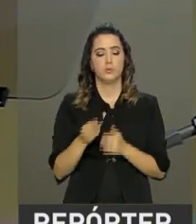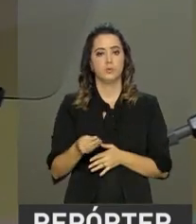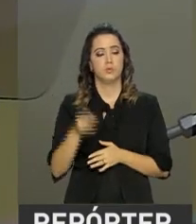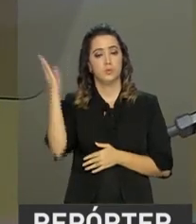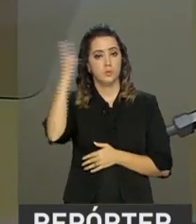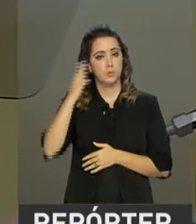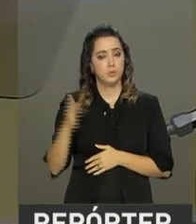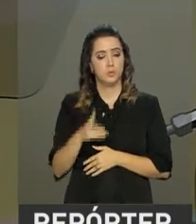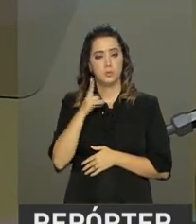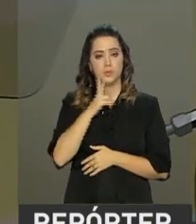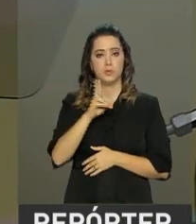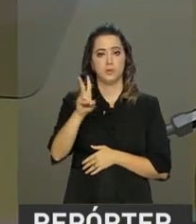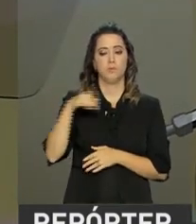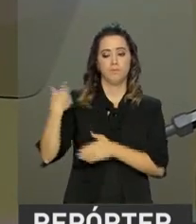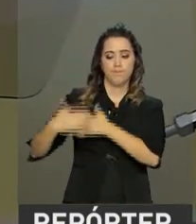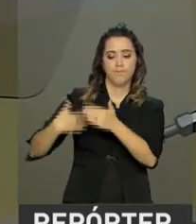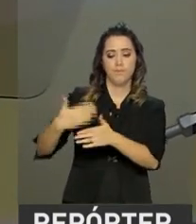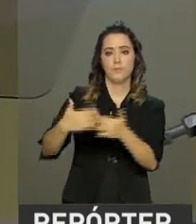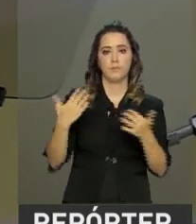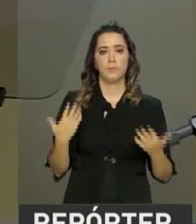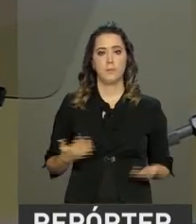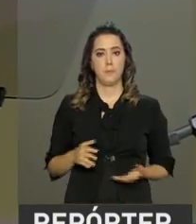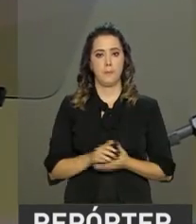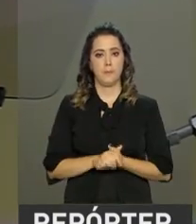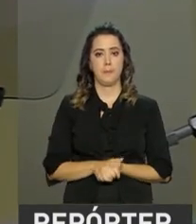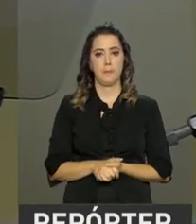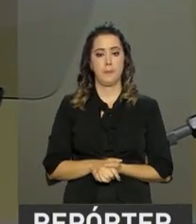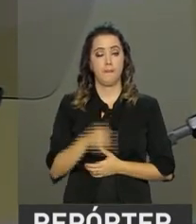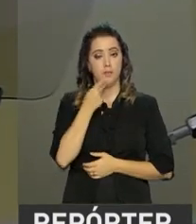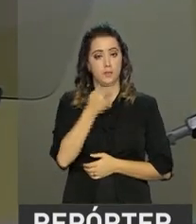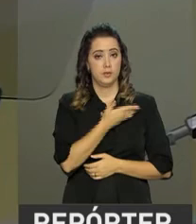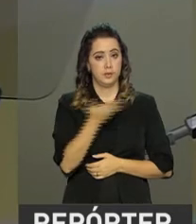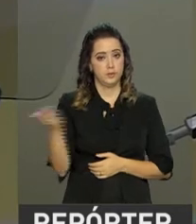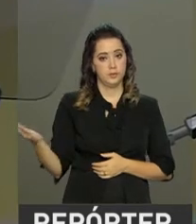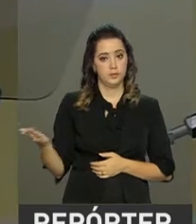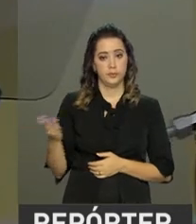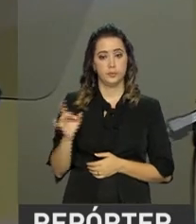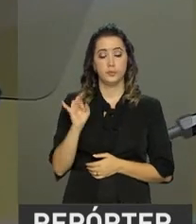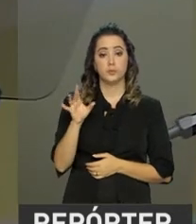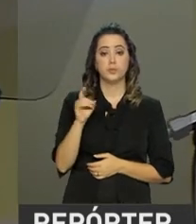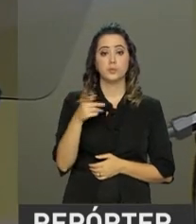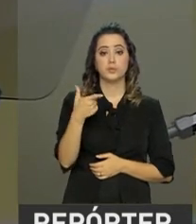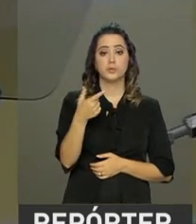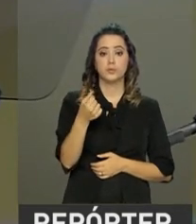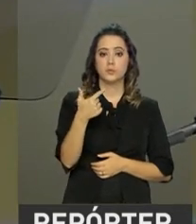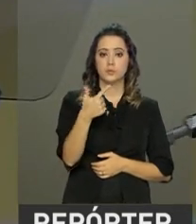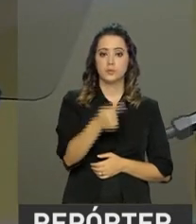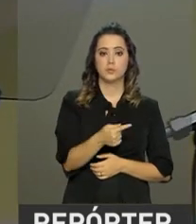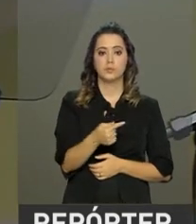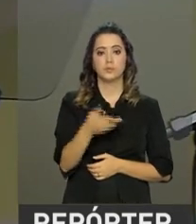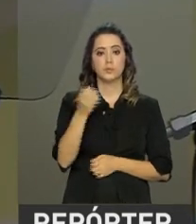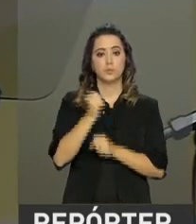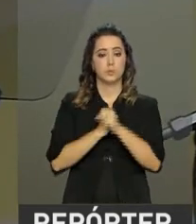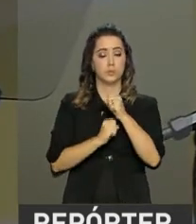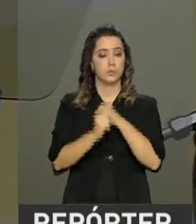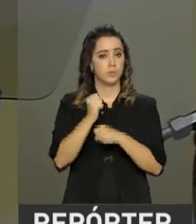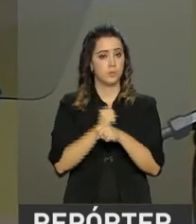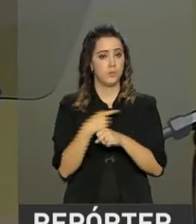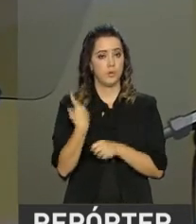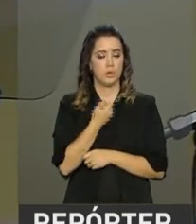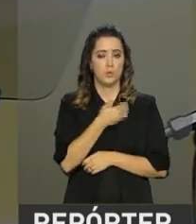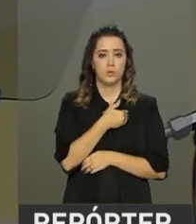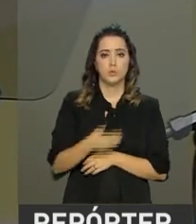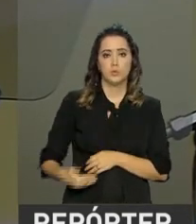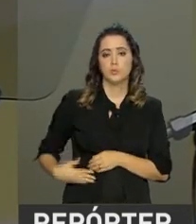visto nos últimos anos vou dizer a vocês é apenas em 2017 no ano passado nosso